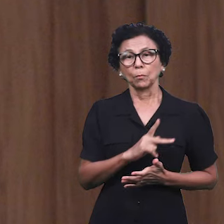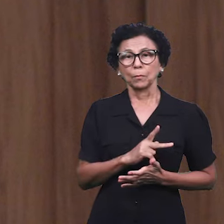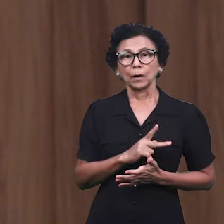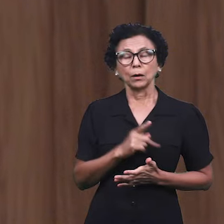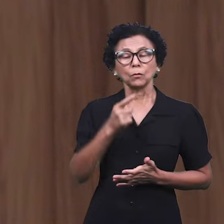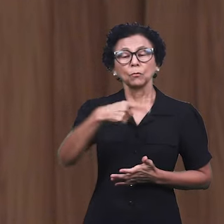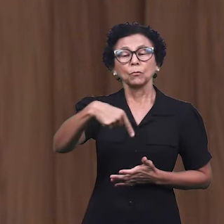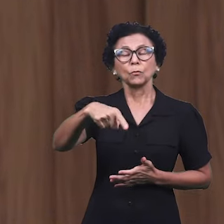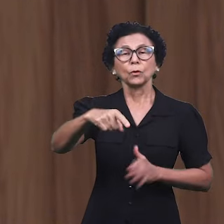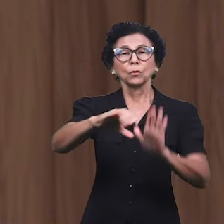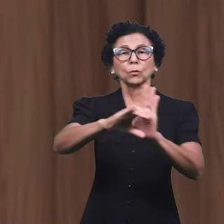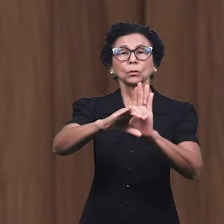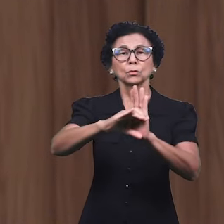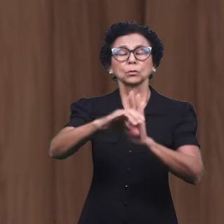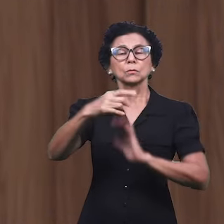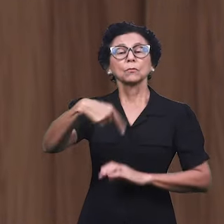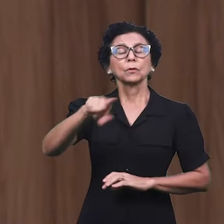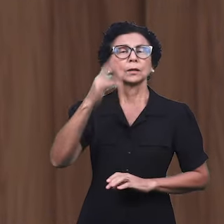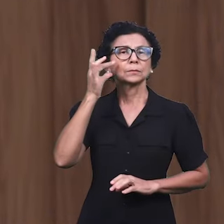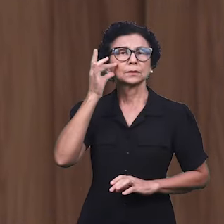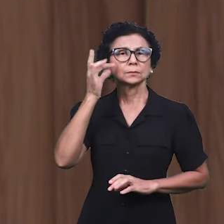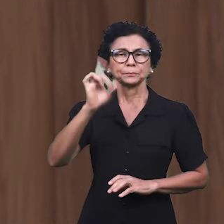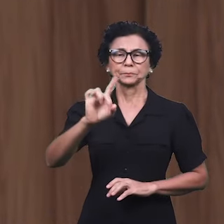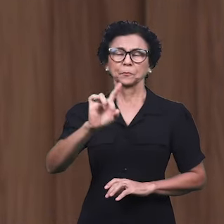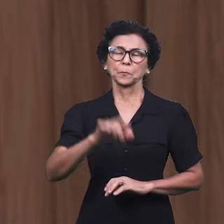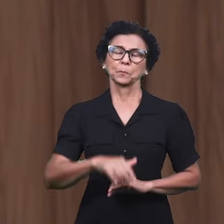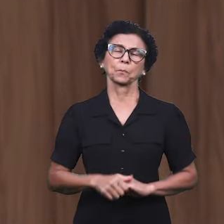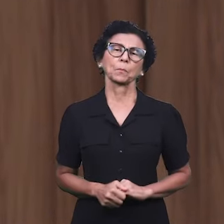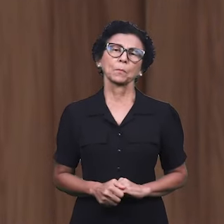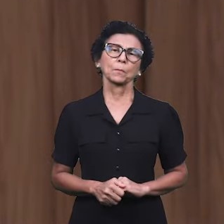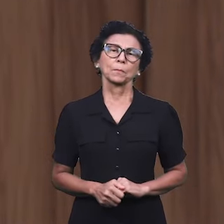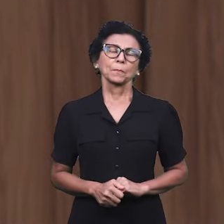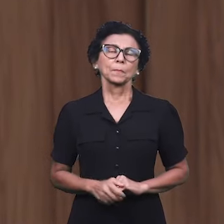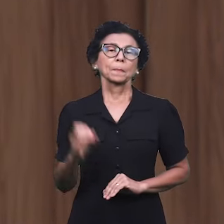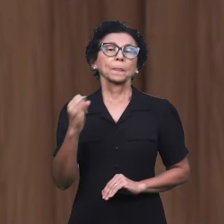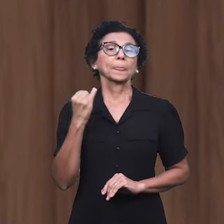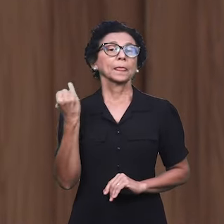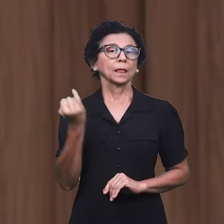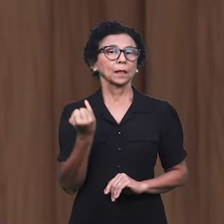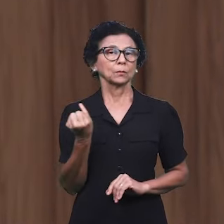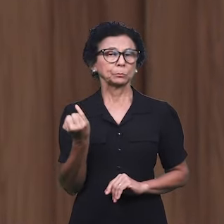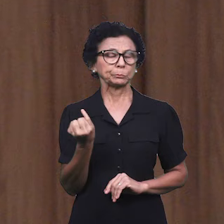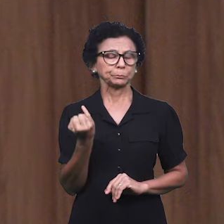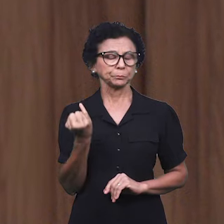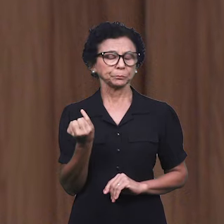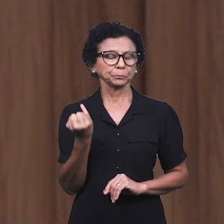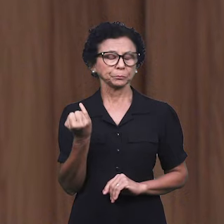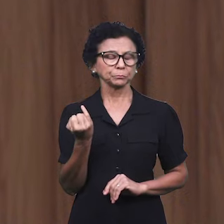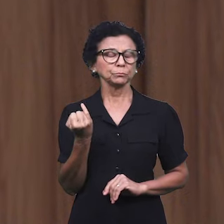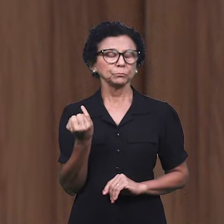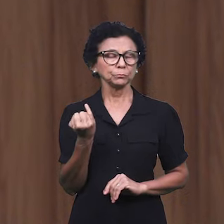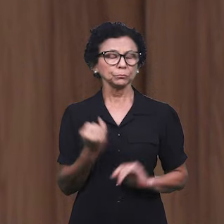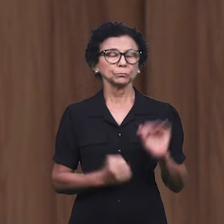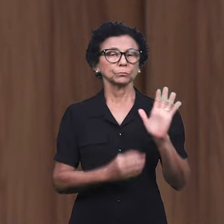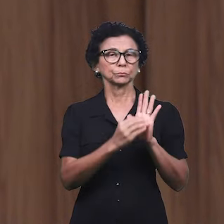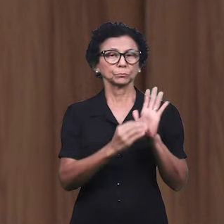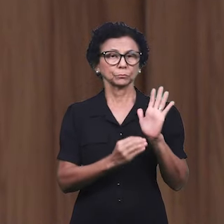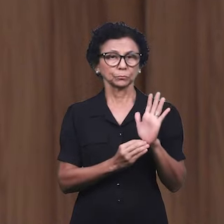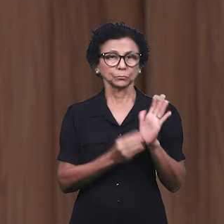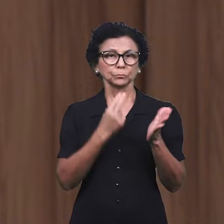nesse texto. E, aliás, é muito importante que nós nos apropriemos do conteúdo dessa